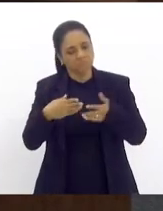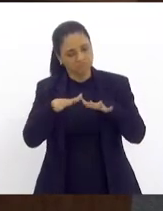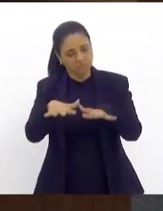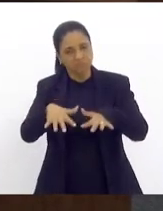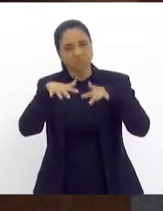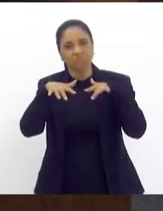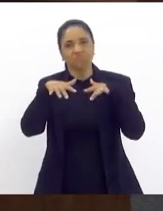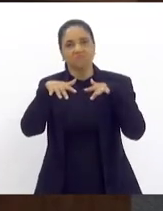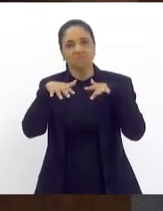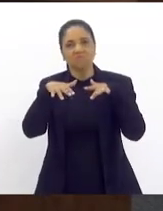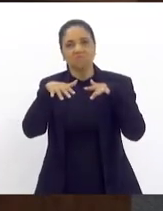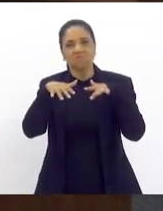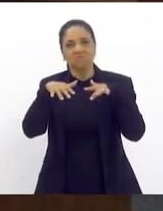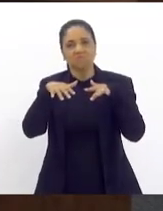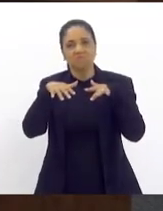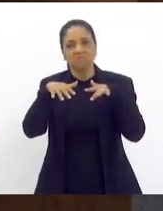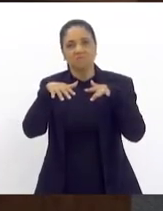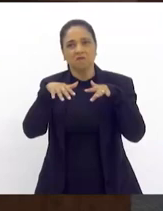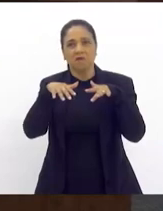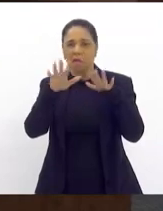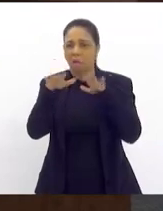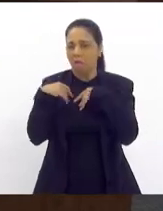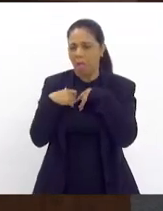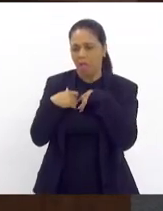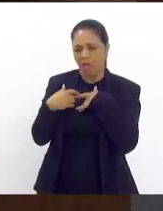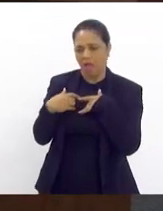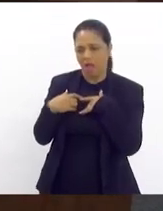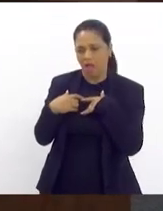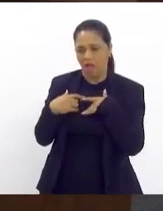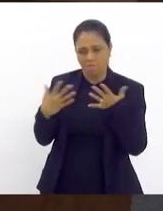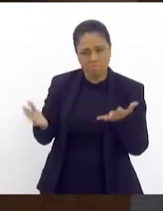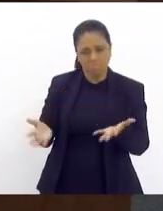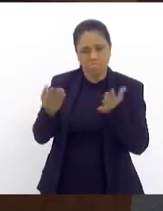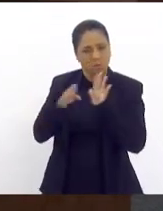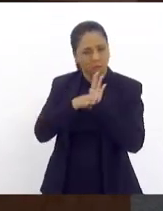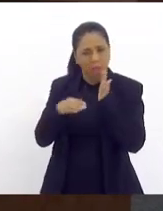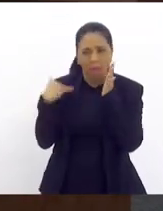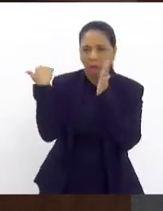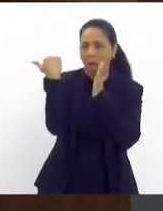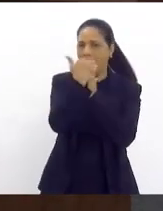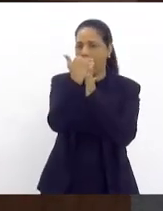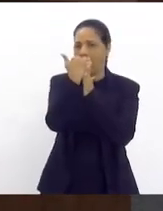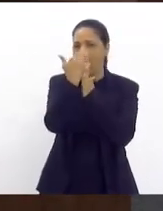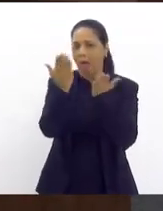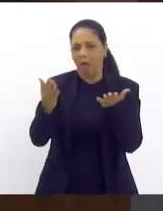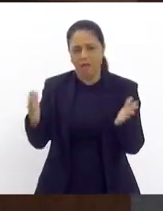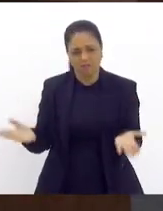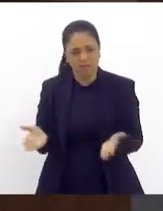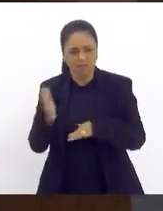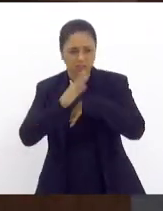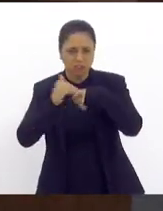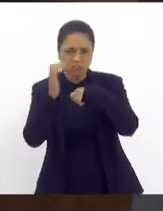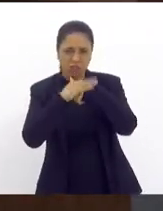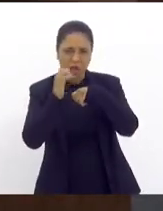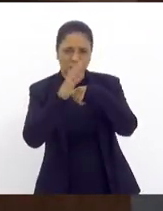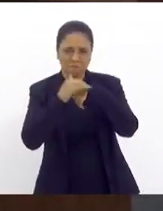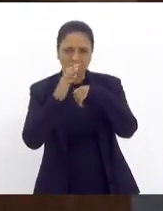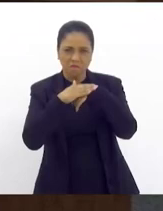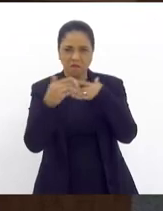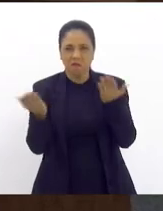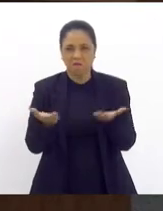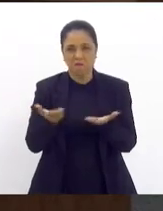a sessão situações exagerada esse Chamego aqui com o nosso Senador de plantão Mas pode ele merece um pouquinho